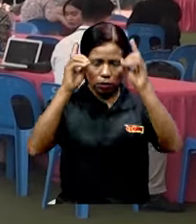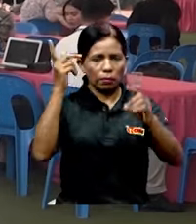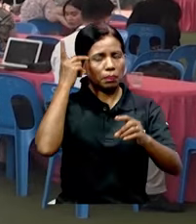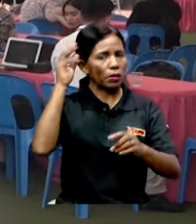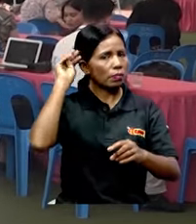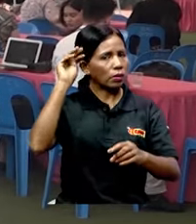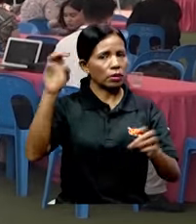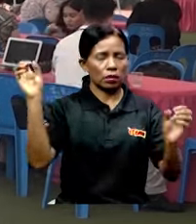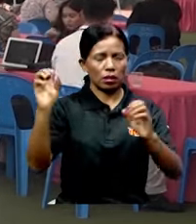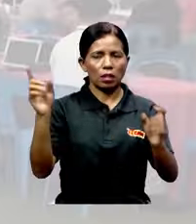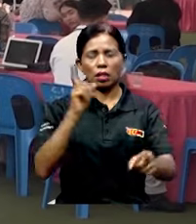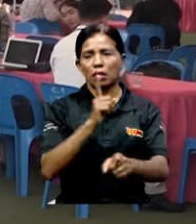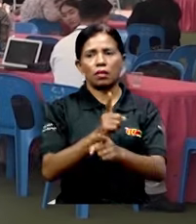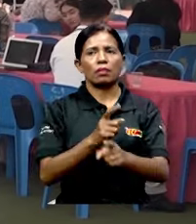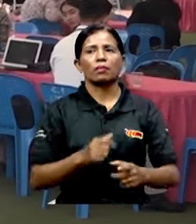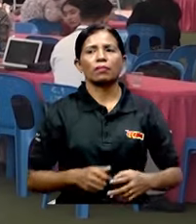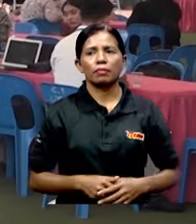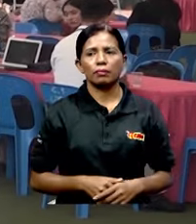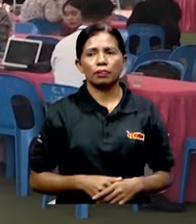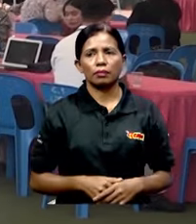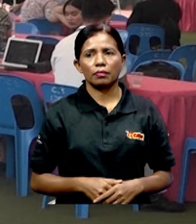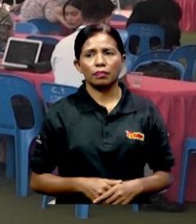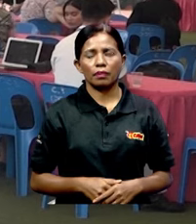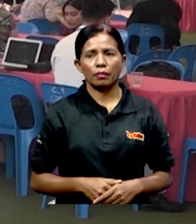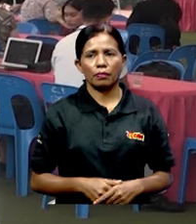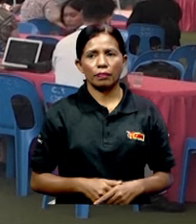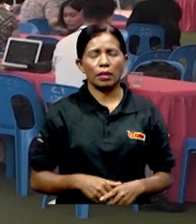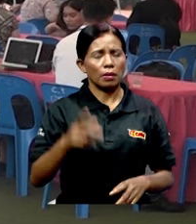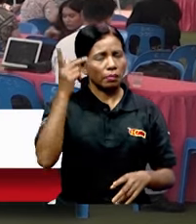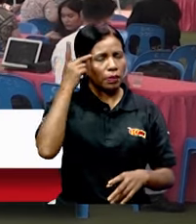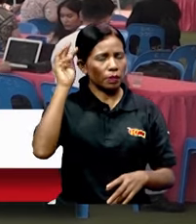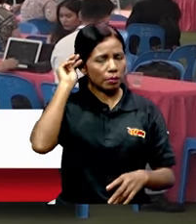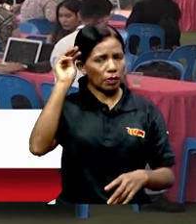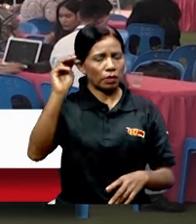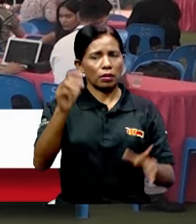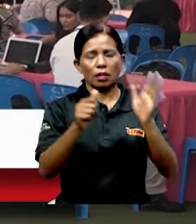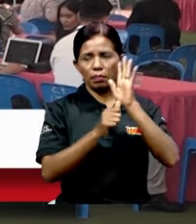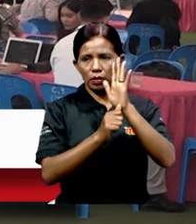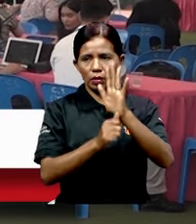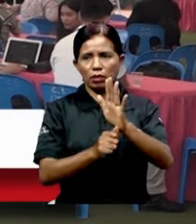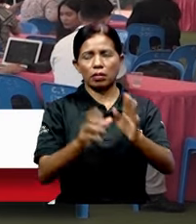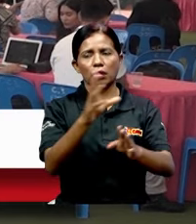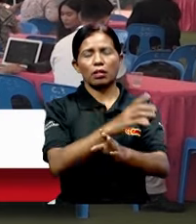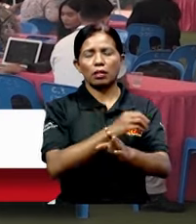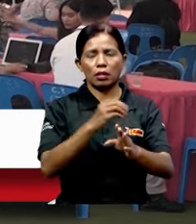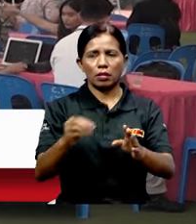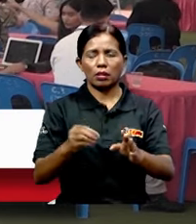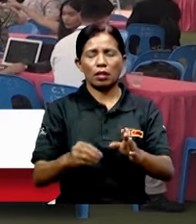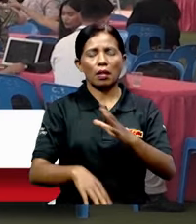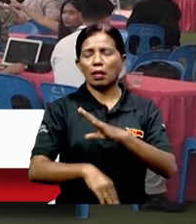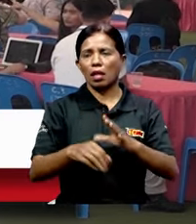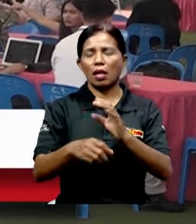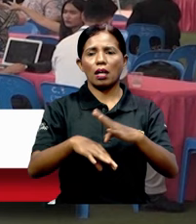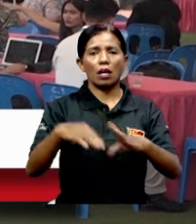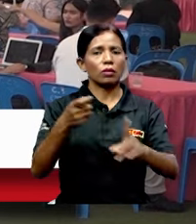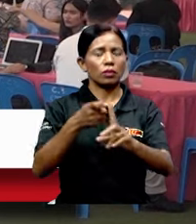Lá compatível. O primeiro-ministro de Portugal apresentou a sua demissão porque